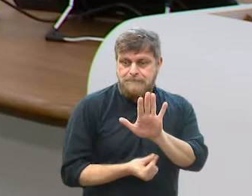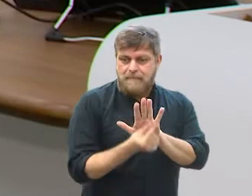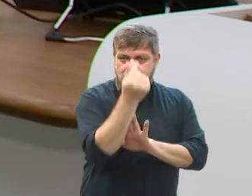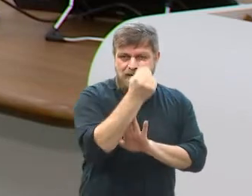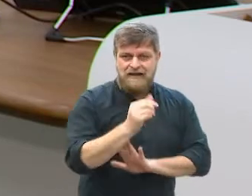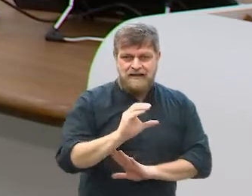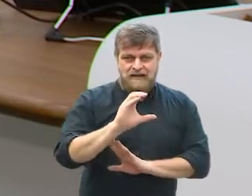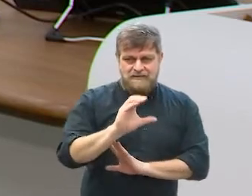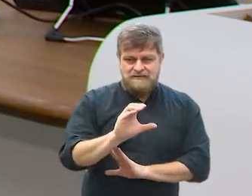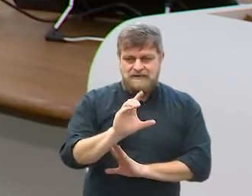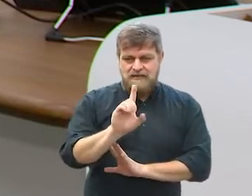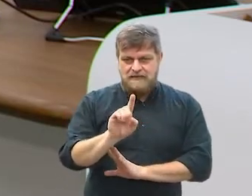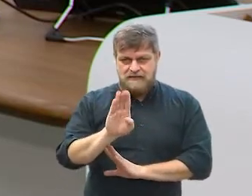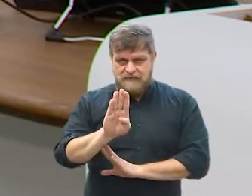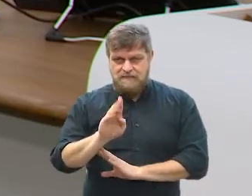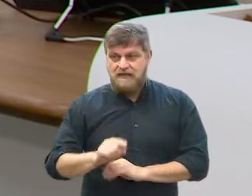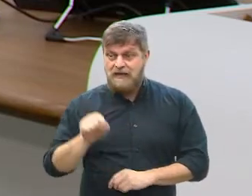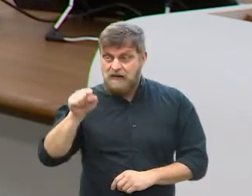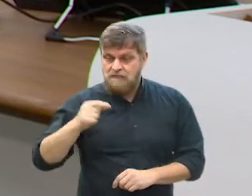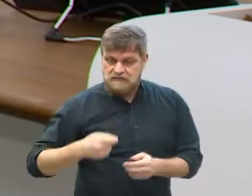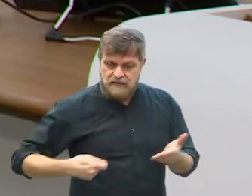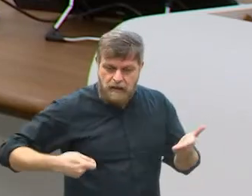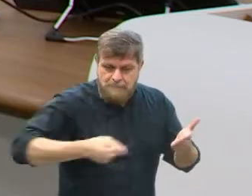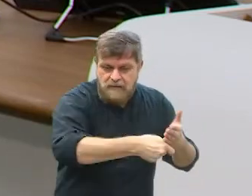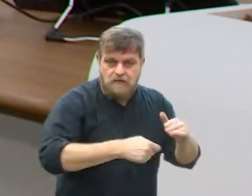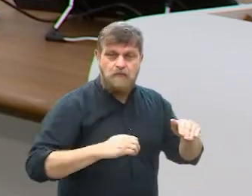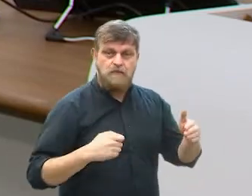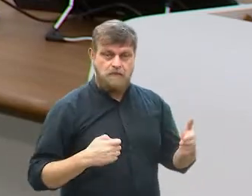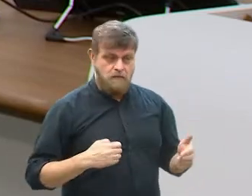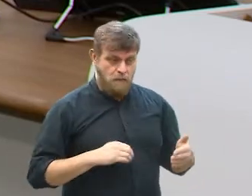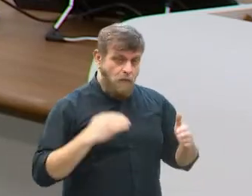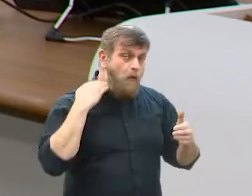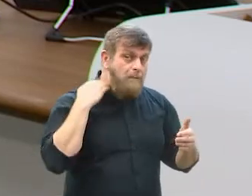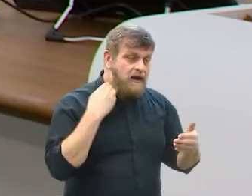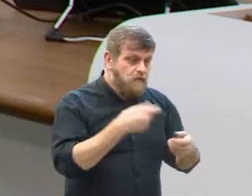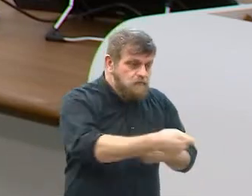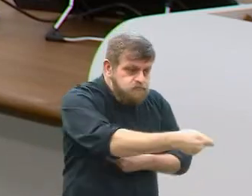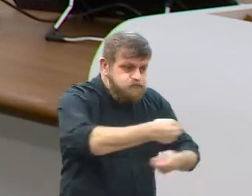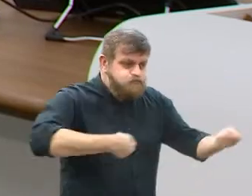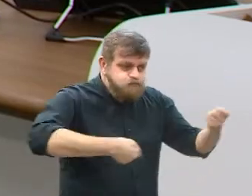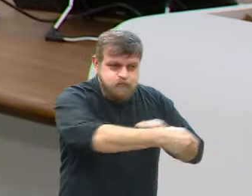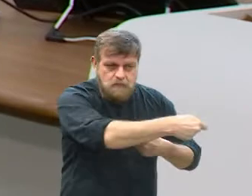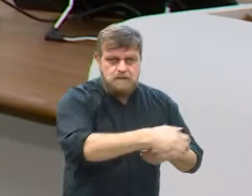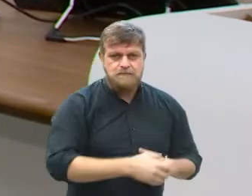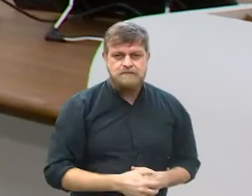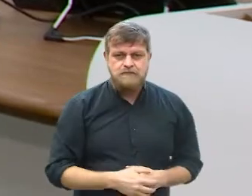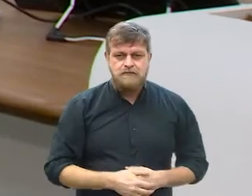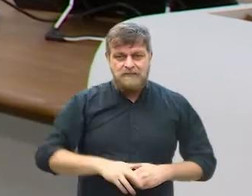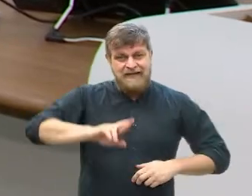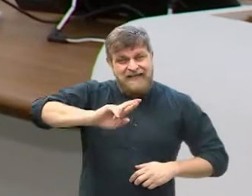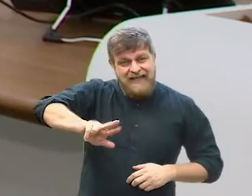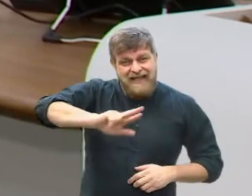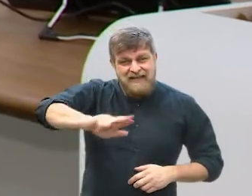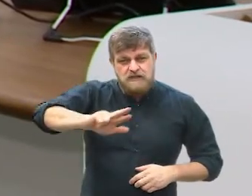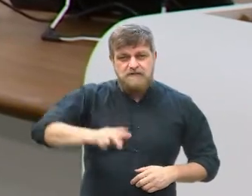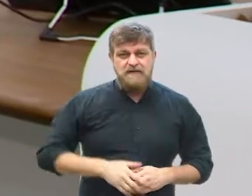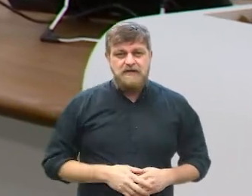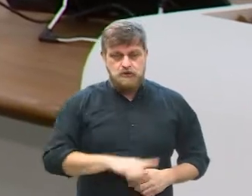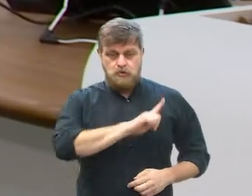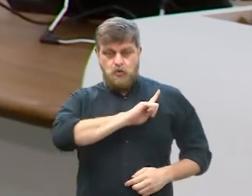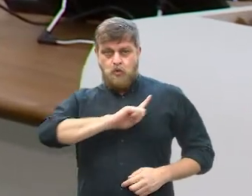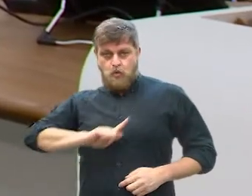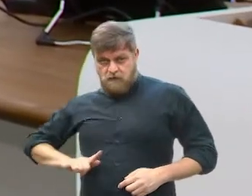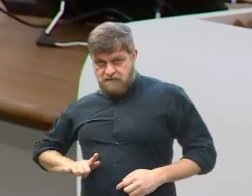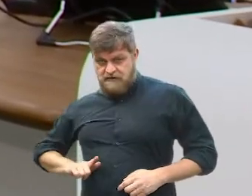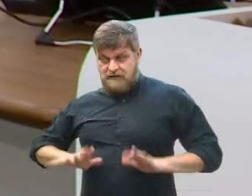na verdade, você financia a instituição. Em contrapartida, ela te remunera por isso. Diferente de financiar o governo, você